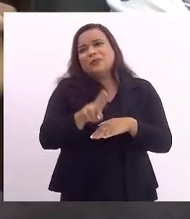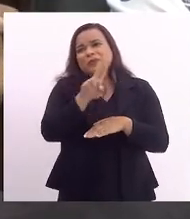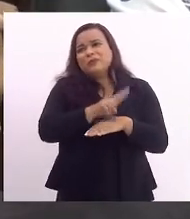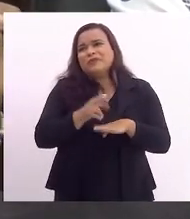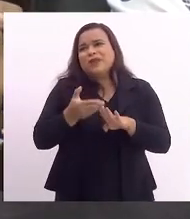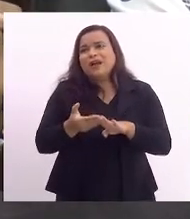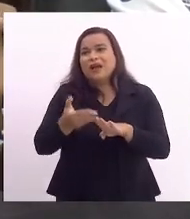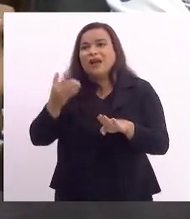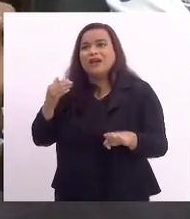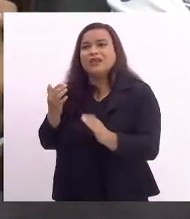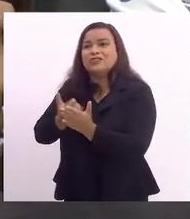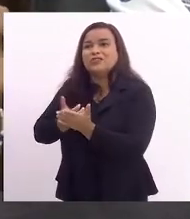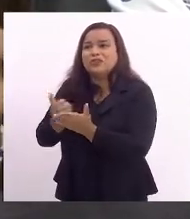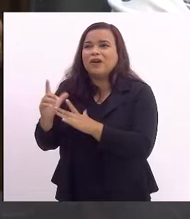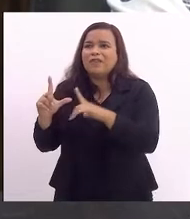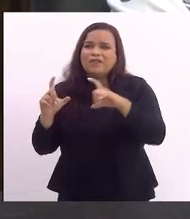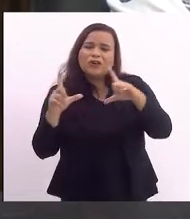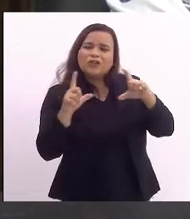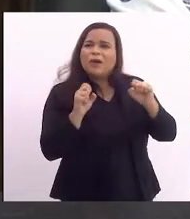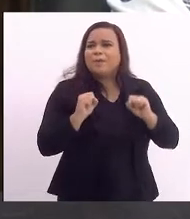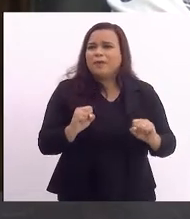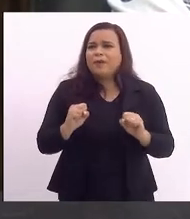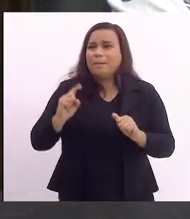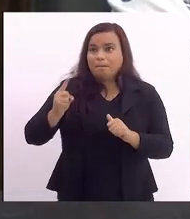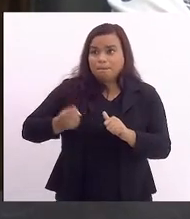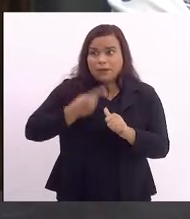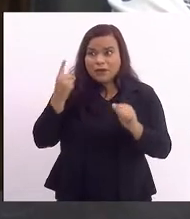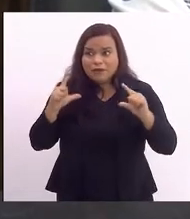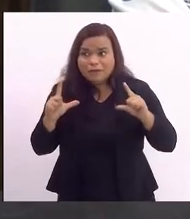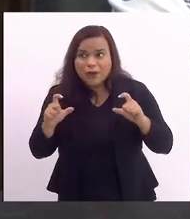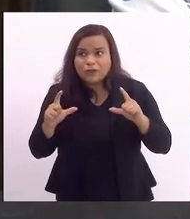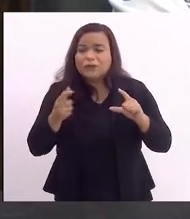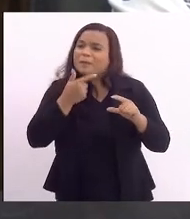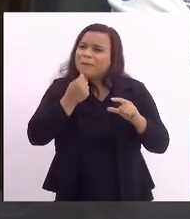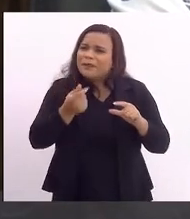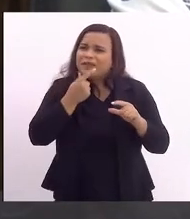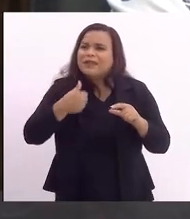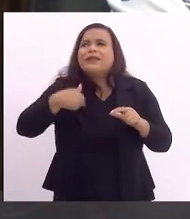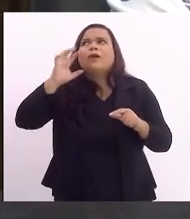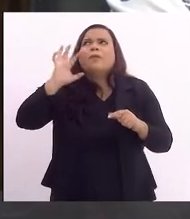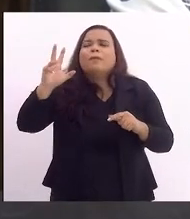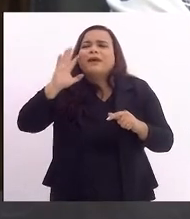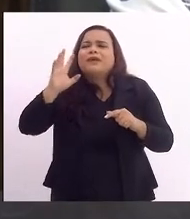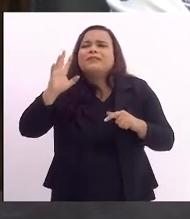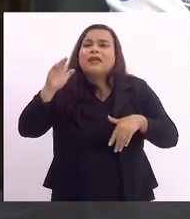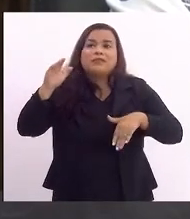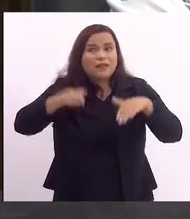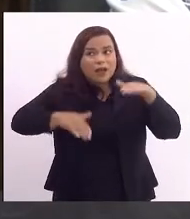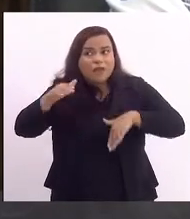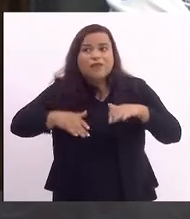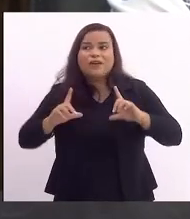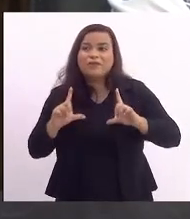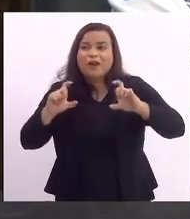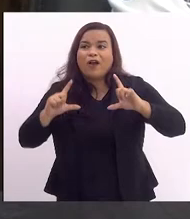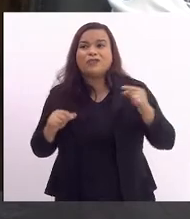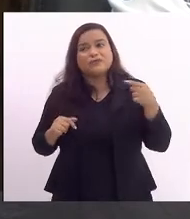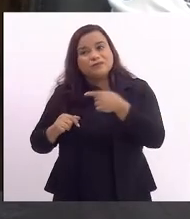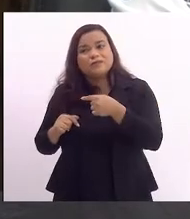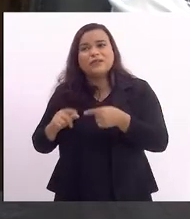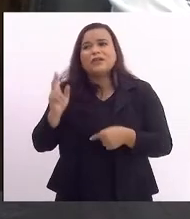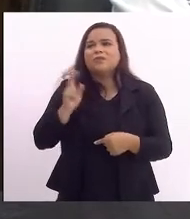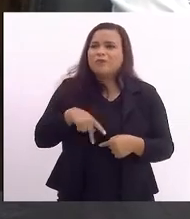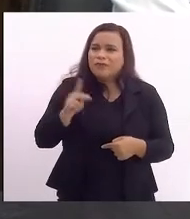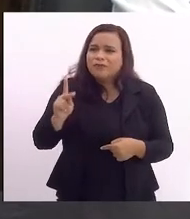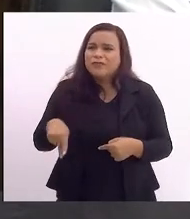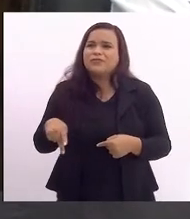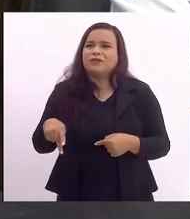poder fotografar alguma coisa. A primeira foto daquele menino, eu fiquei pensando que talvez tenha sido aquela foto da professora,